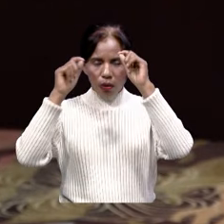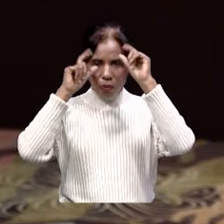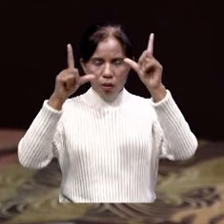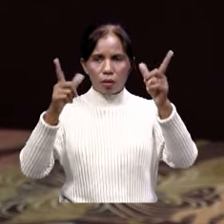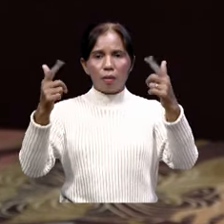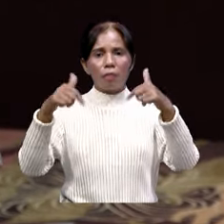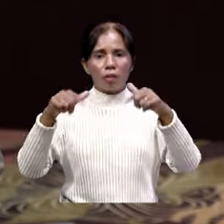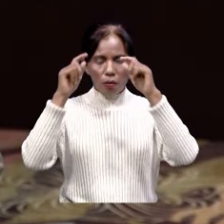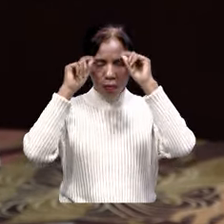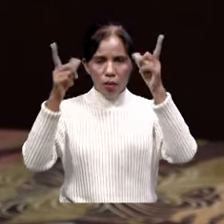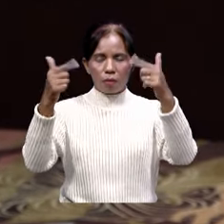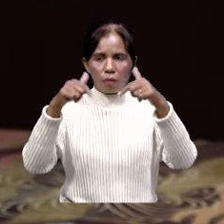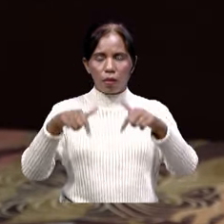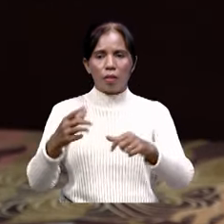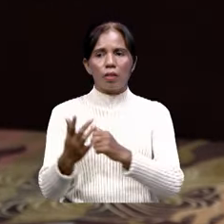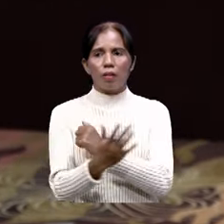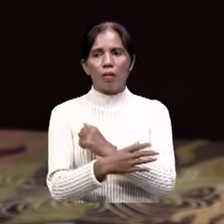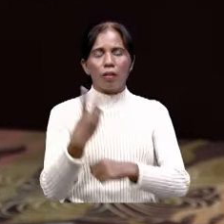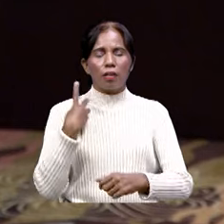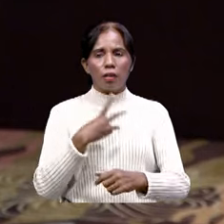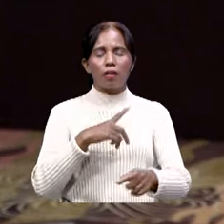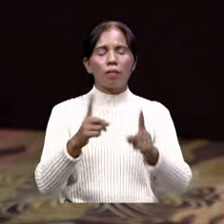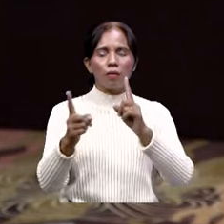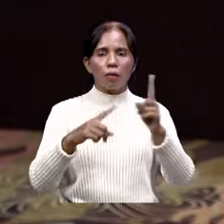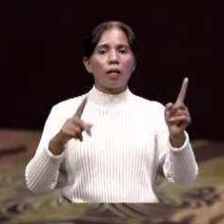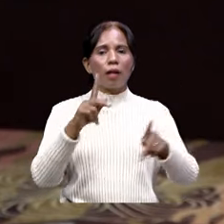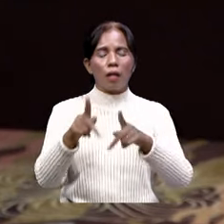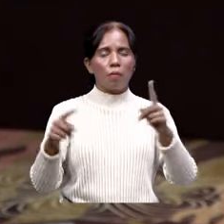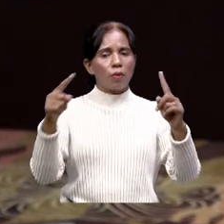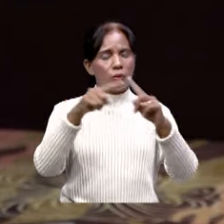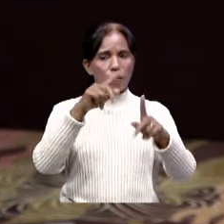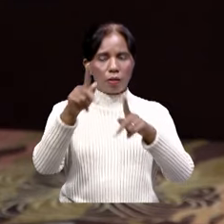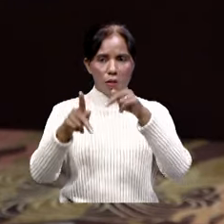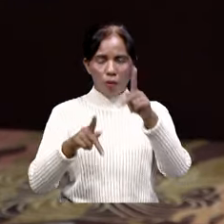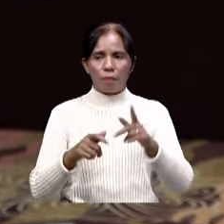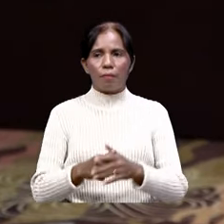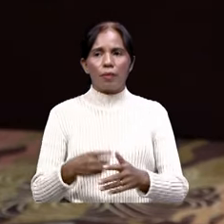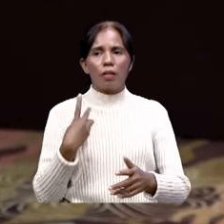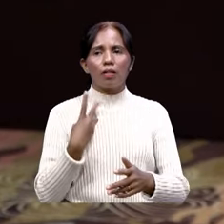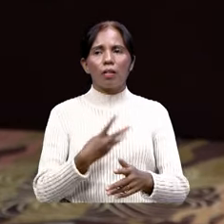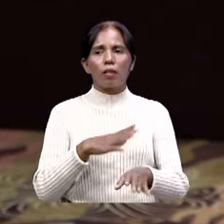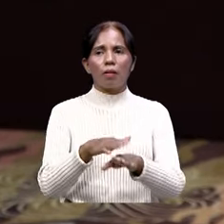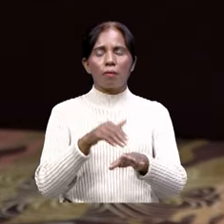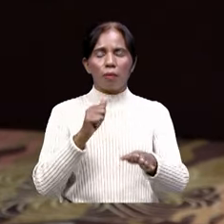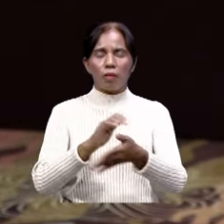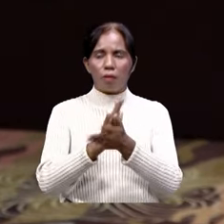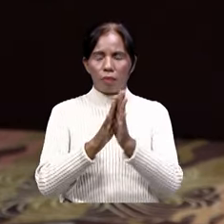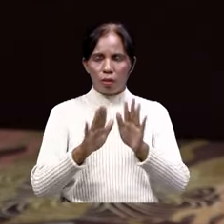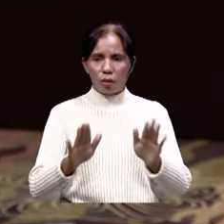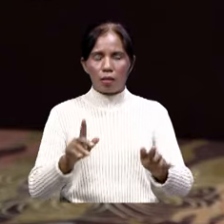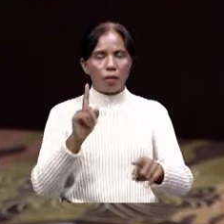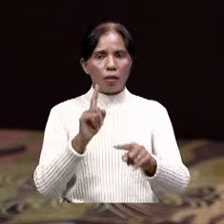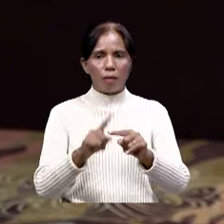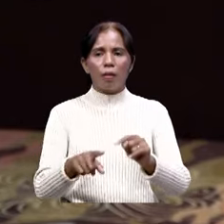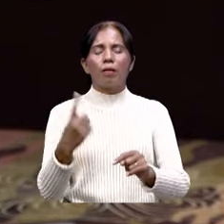mai ne. Nemita bolu, be, people to people diplomacy, nema che da bolu amizade. Amizade la bere